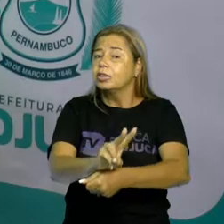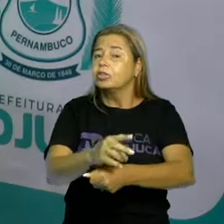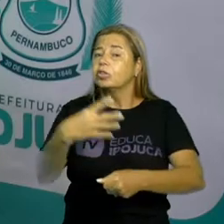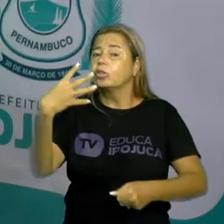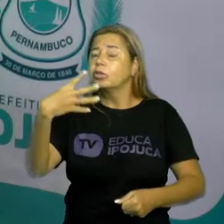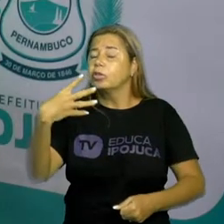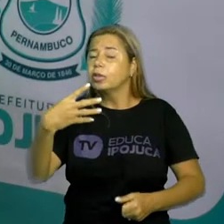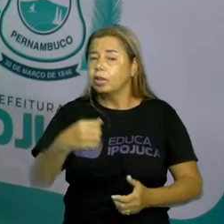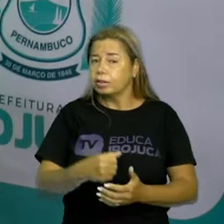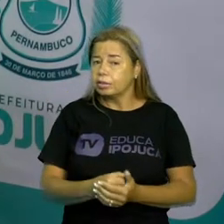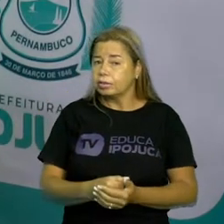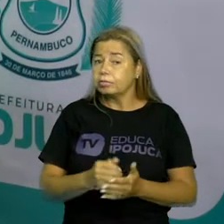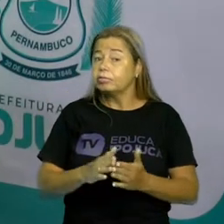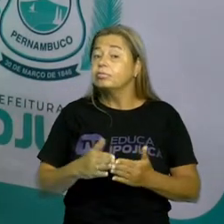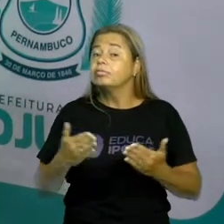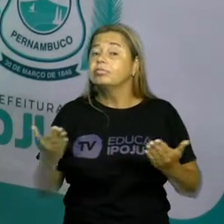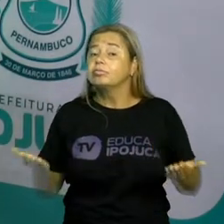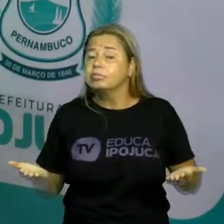Pensa aí.